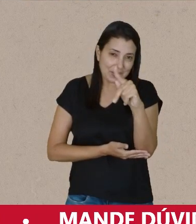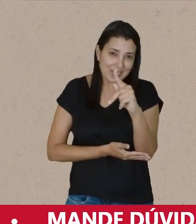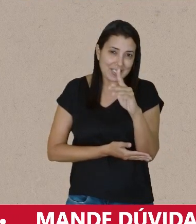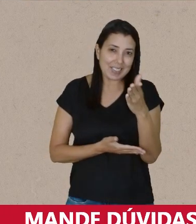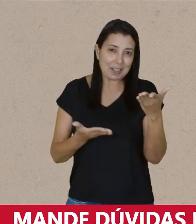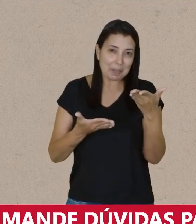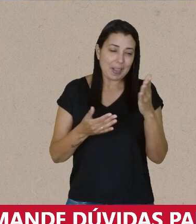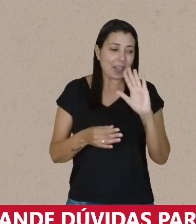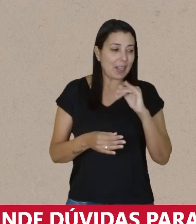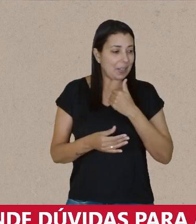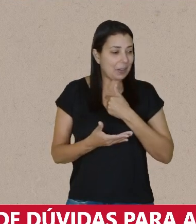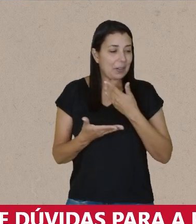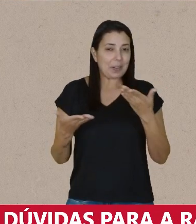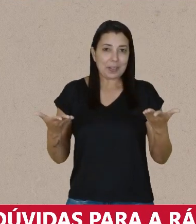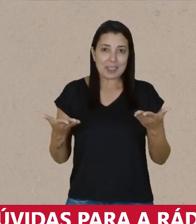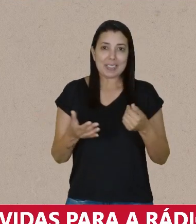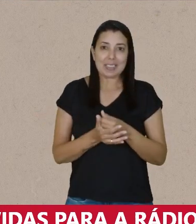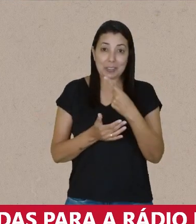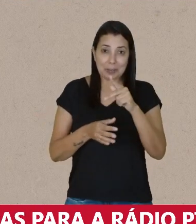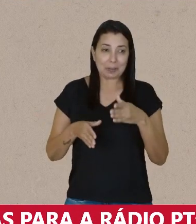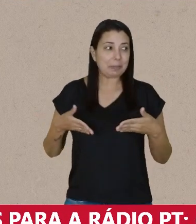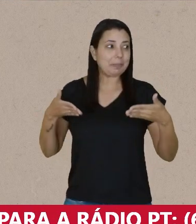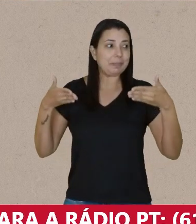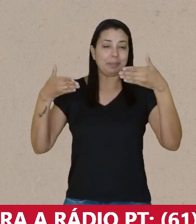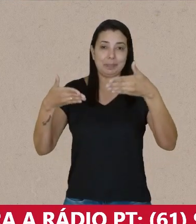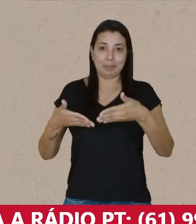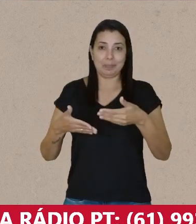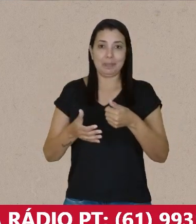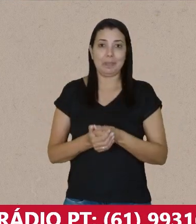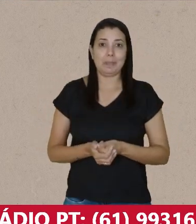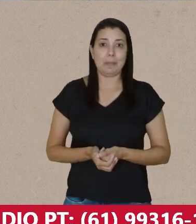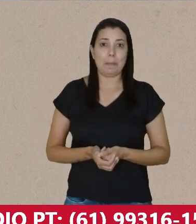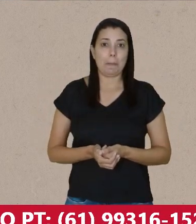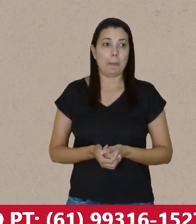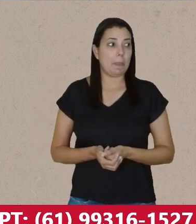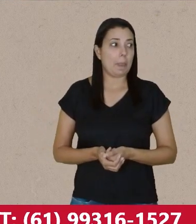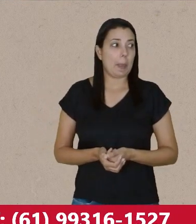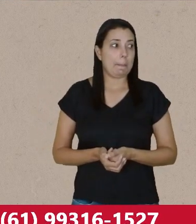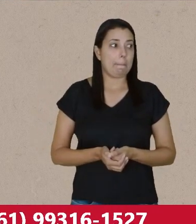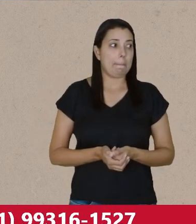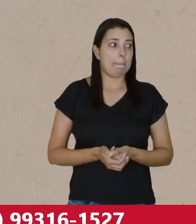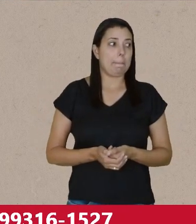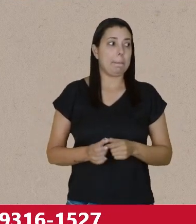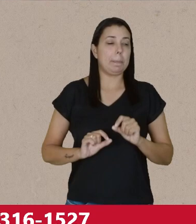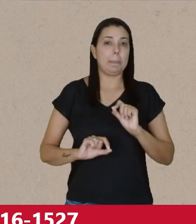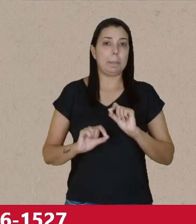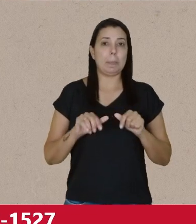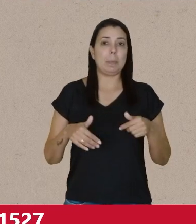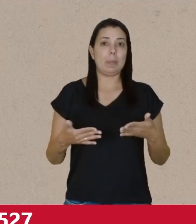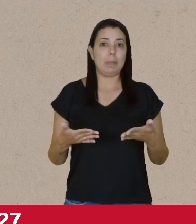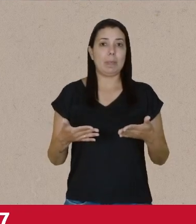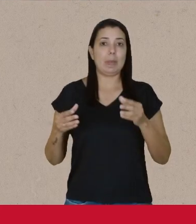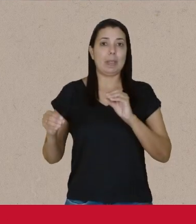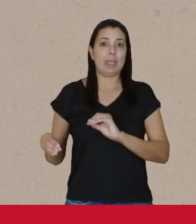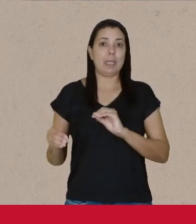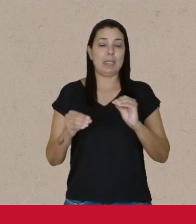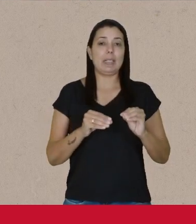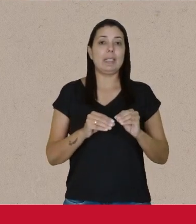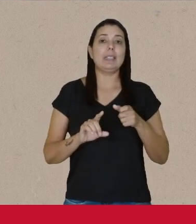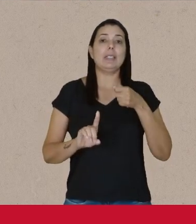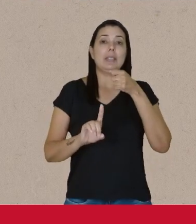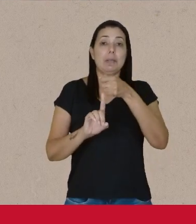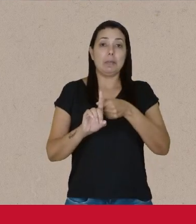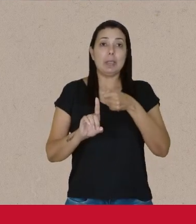levantar nossa audiência, assim, com a sua participação. Não, mas isso aí tem que agradecer a militância, que a